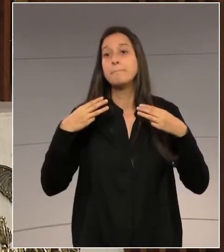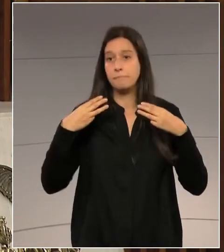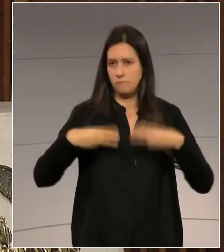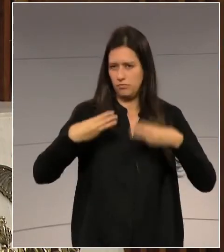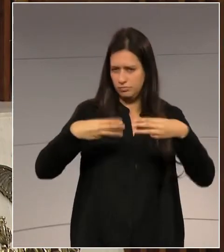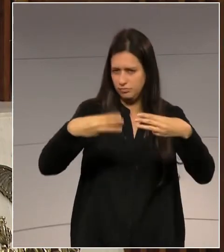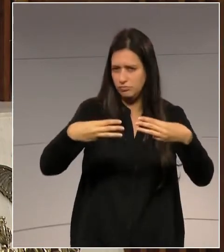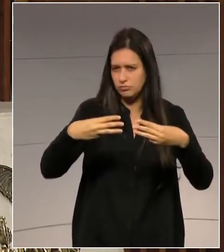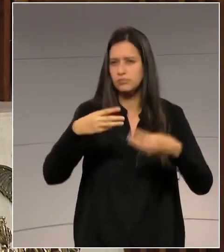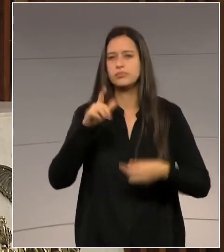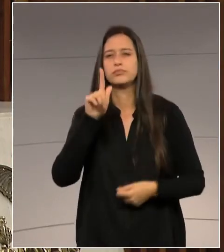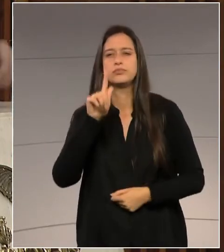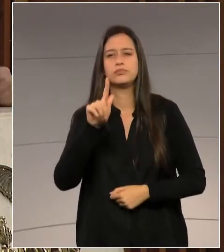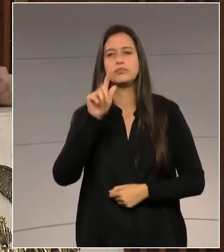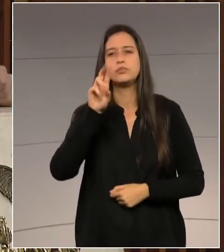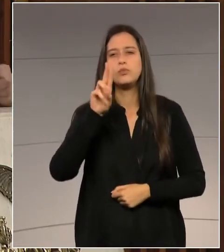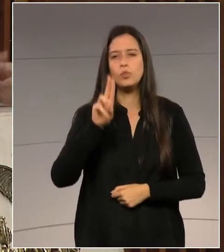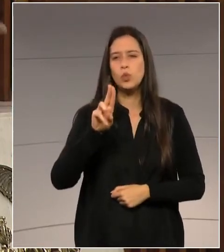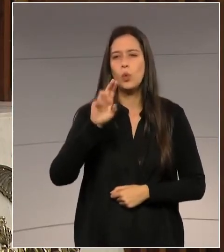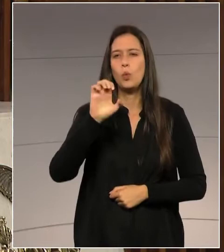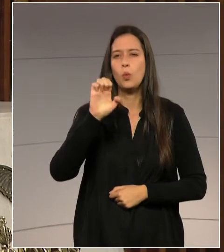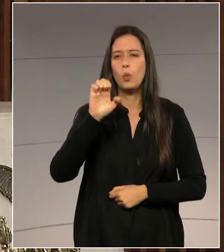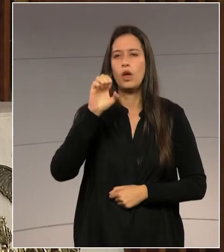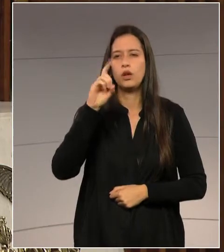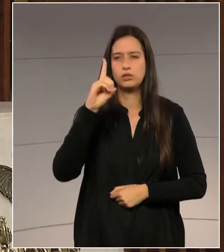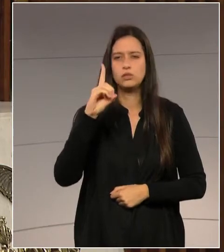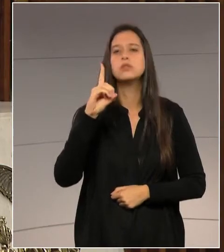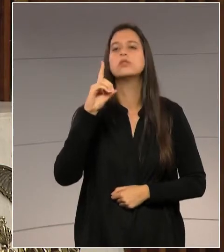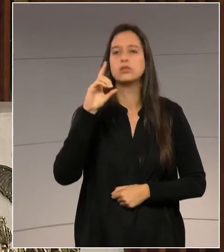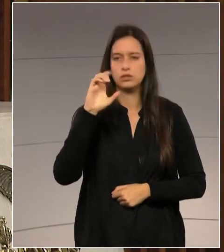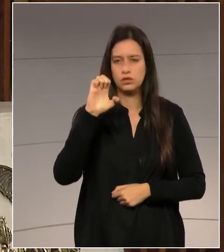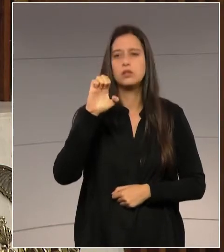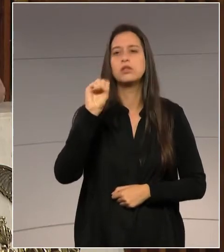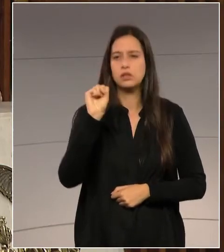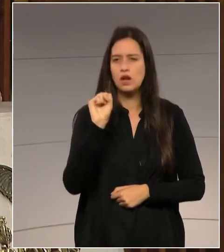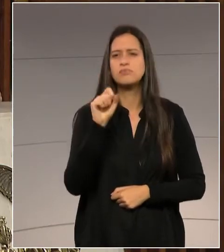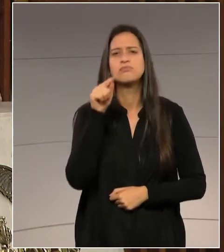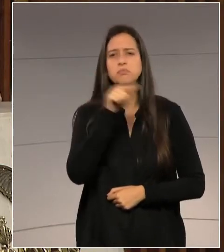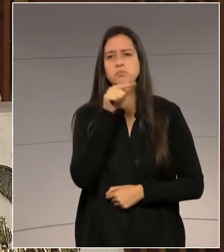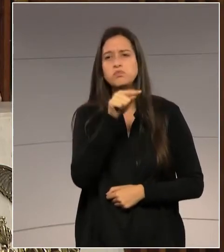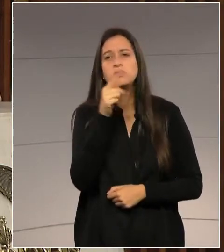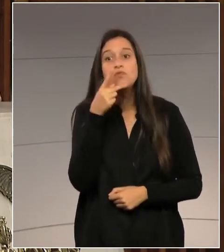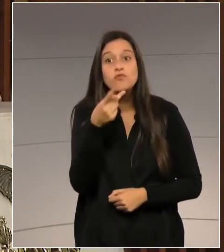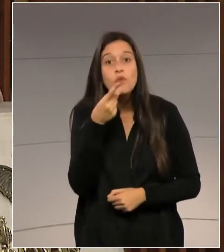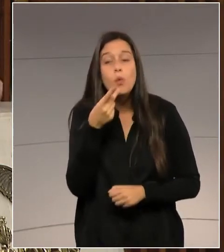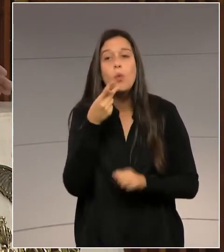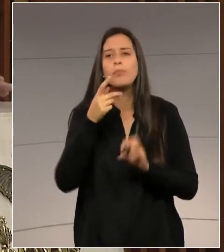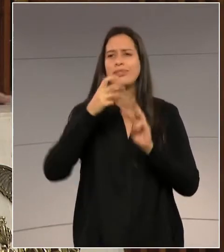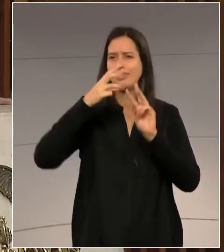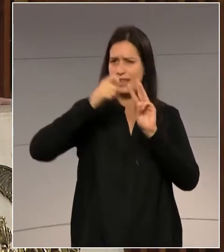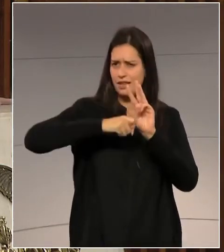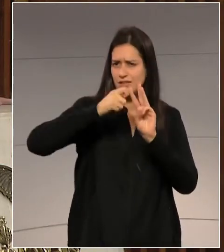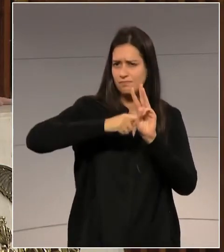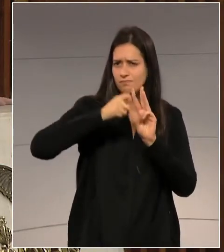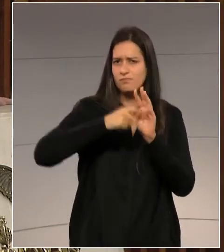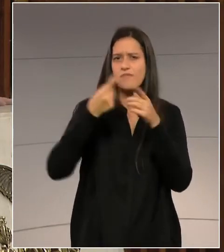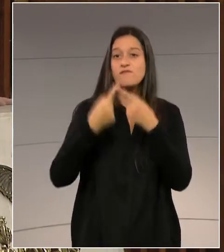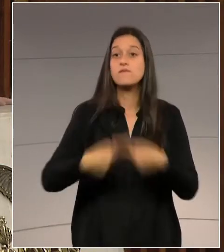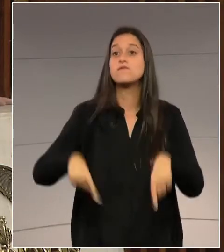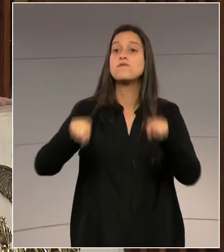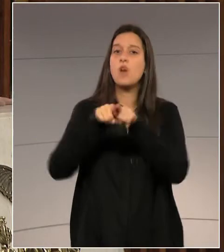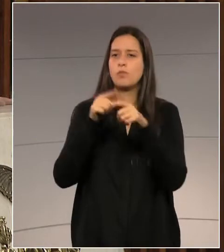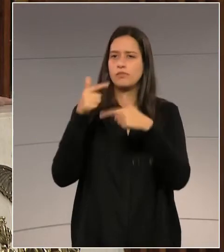falou que com seis meses agora estamos sendo que no segundo ano é tudo balela é um governo que não sabe pra onde que aí